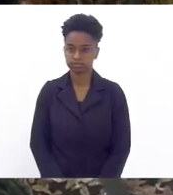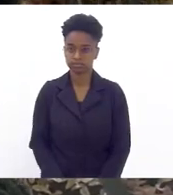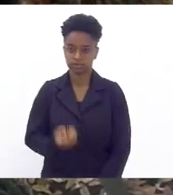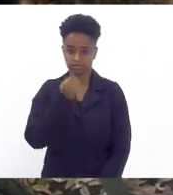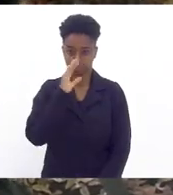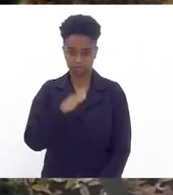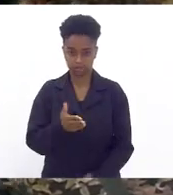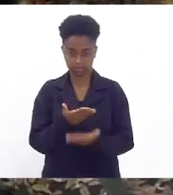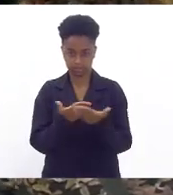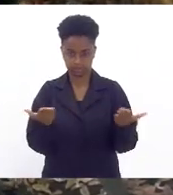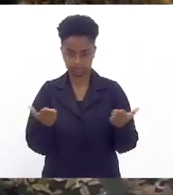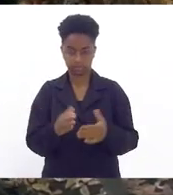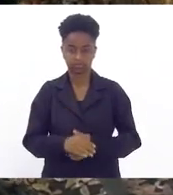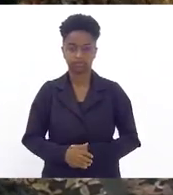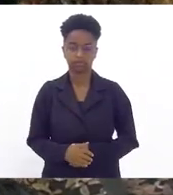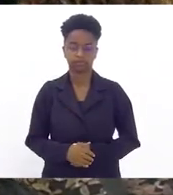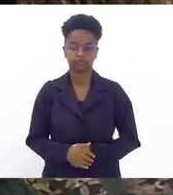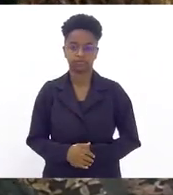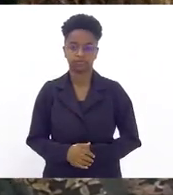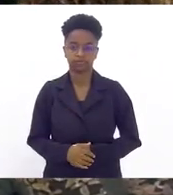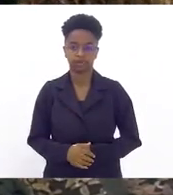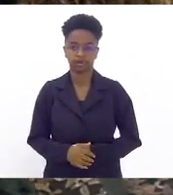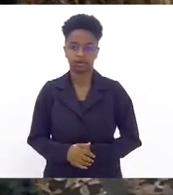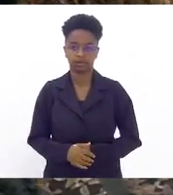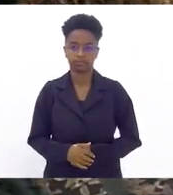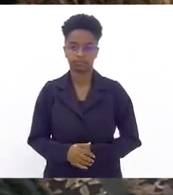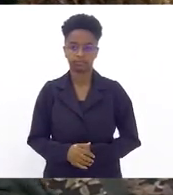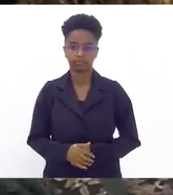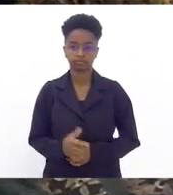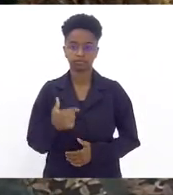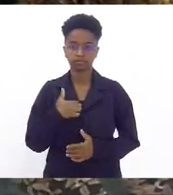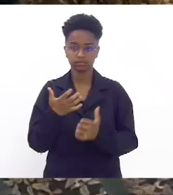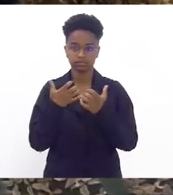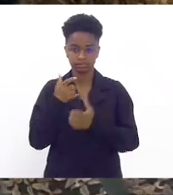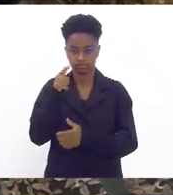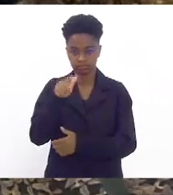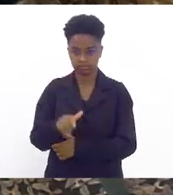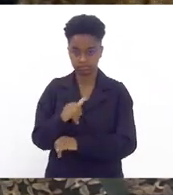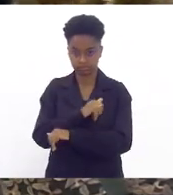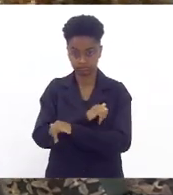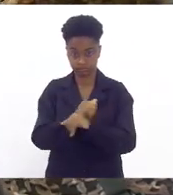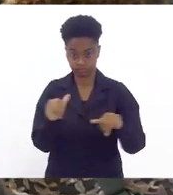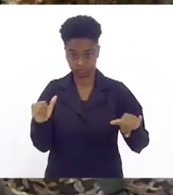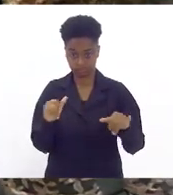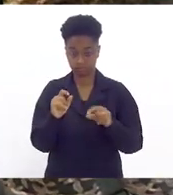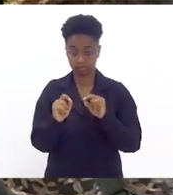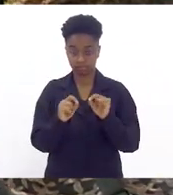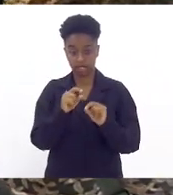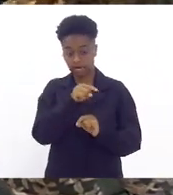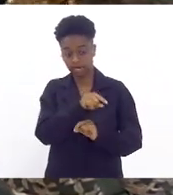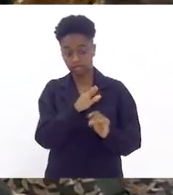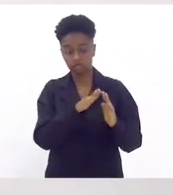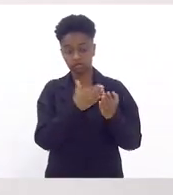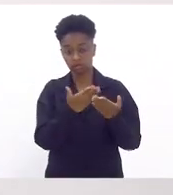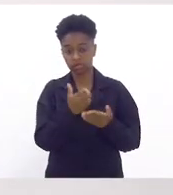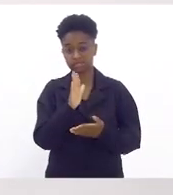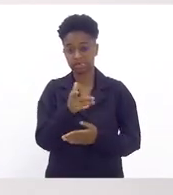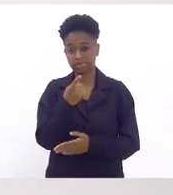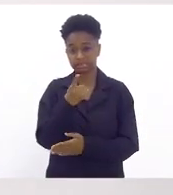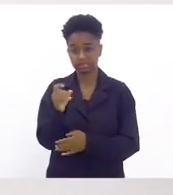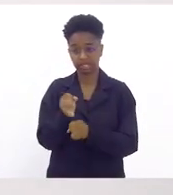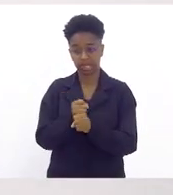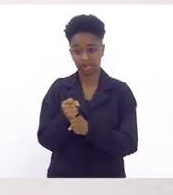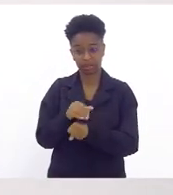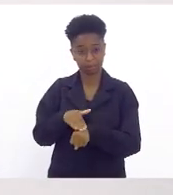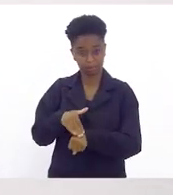Boa tarde Boa tarde eu queria reforçar que essa escola Centenária que é Martins